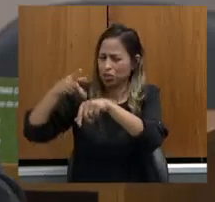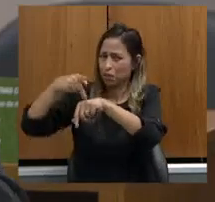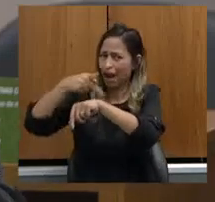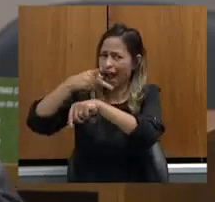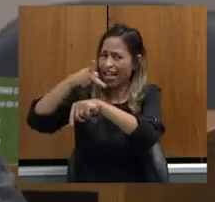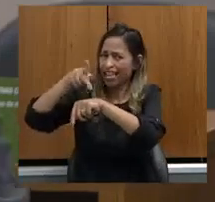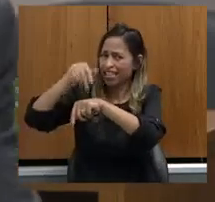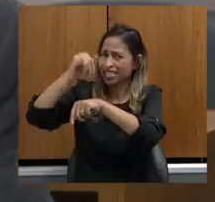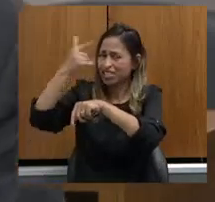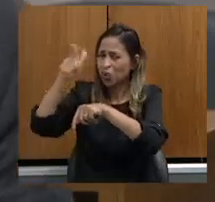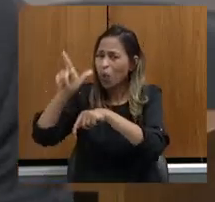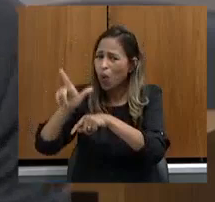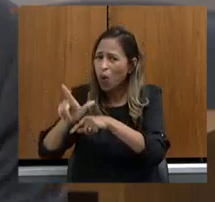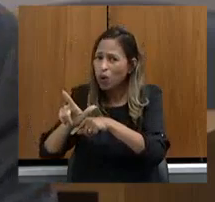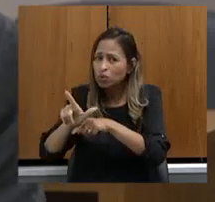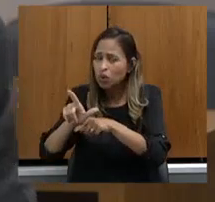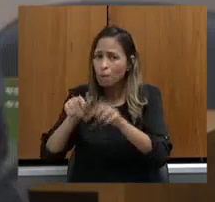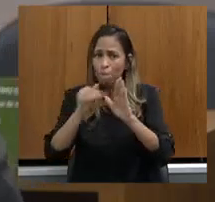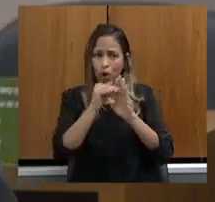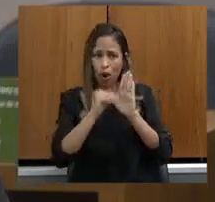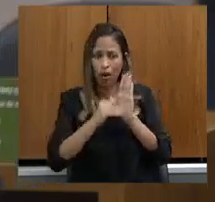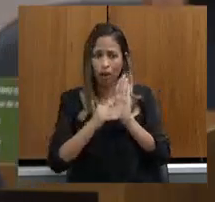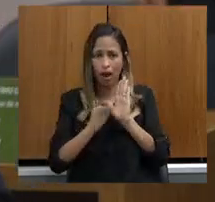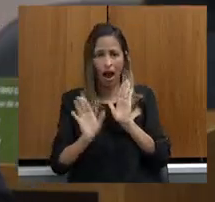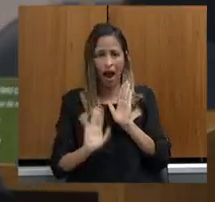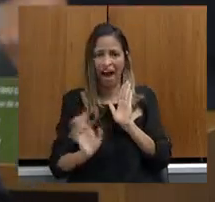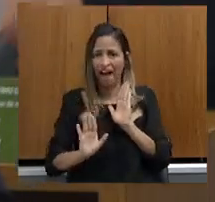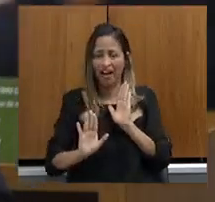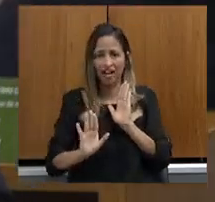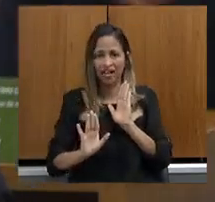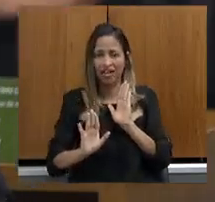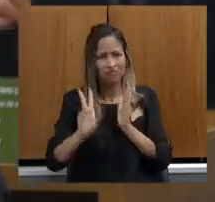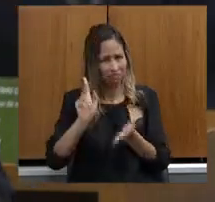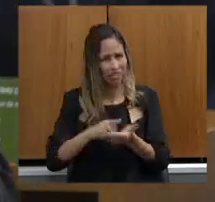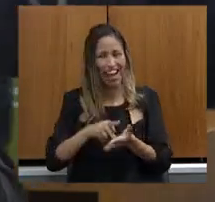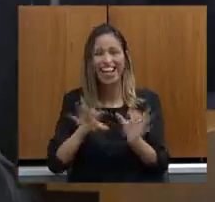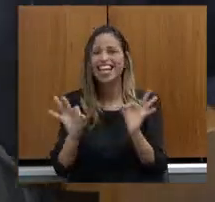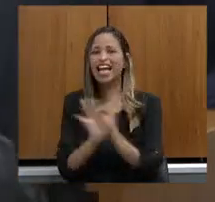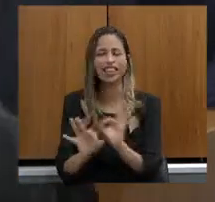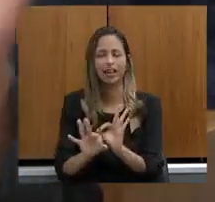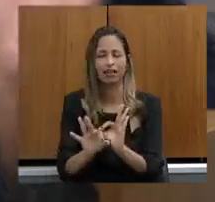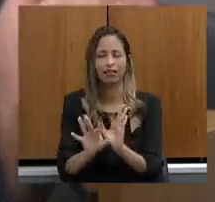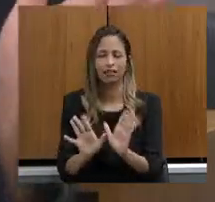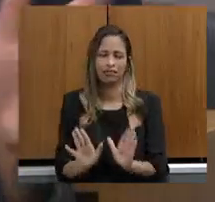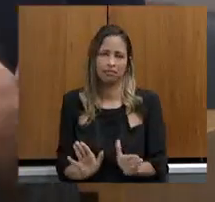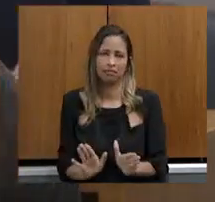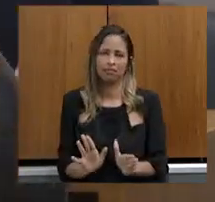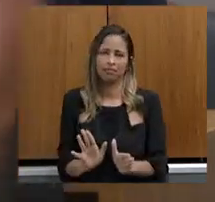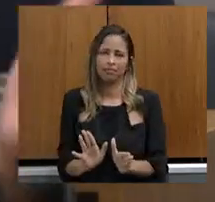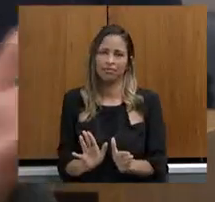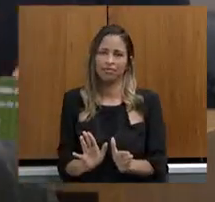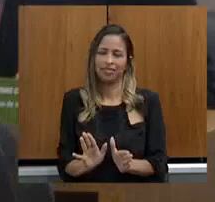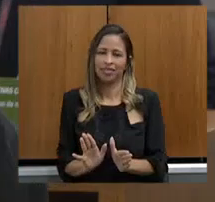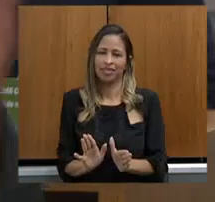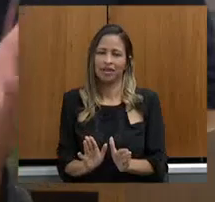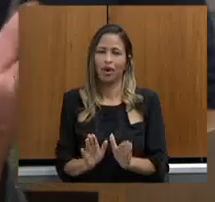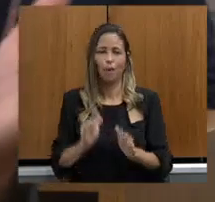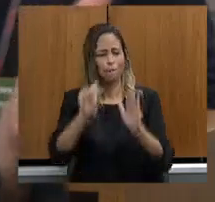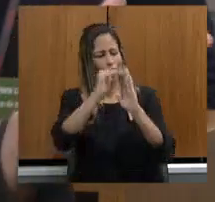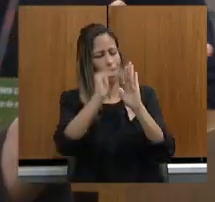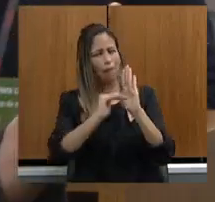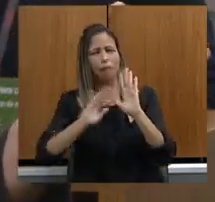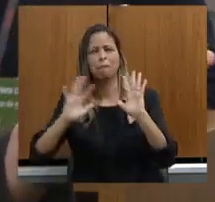por um programa que não fez nada em dois anos sinceramente é deve ser um programa maravilhoso